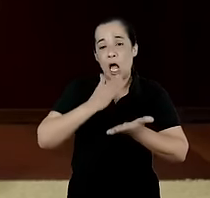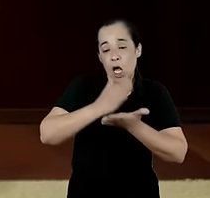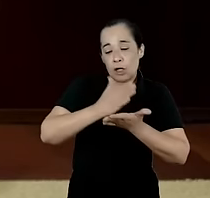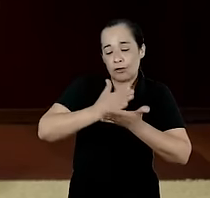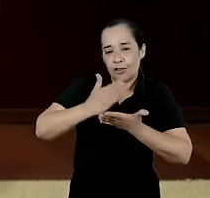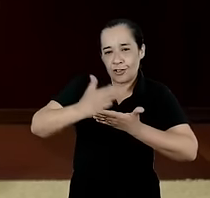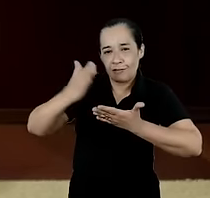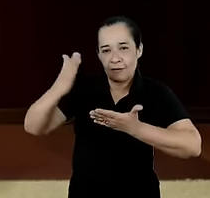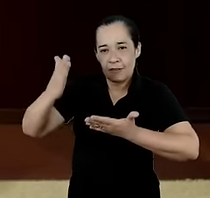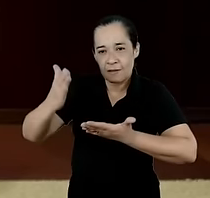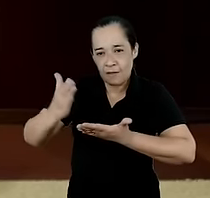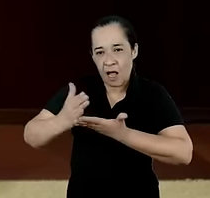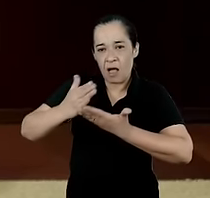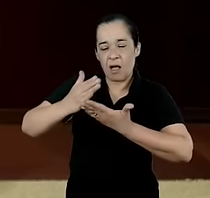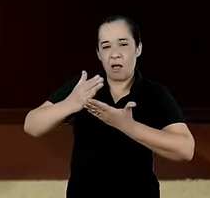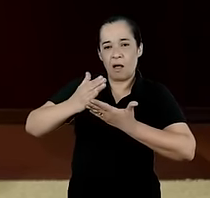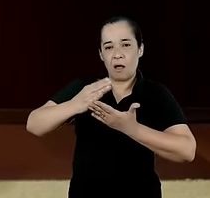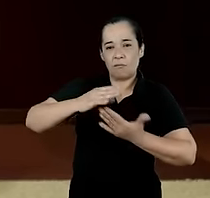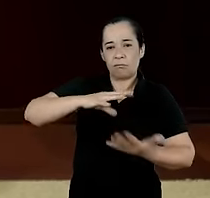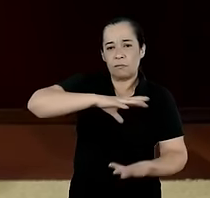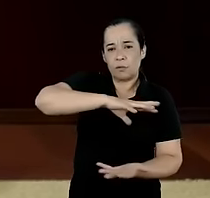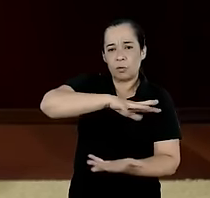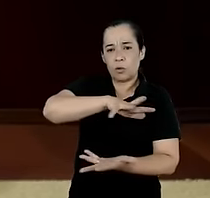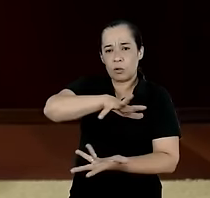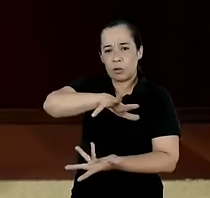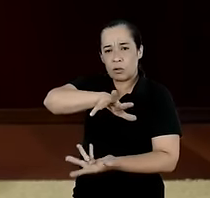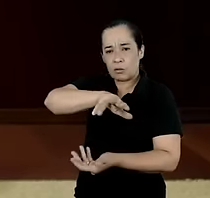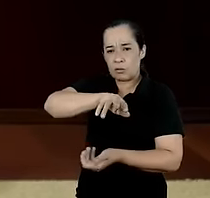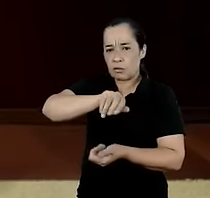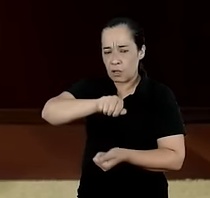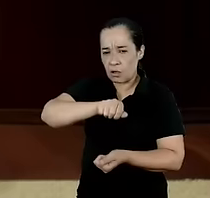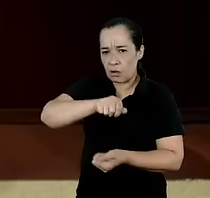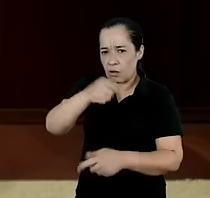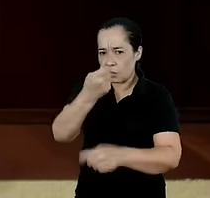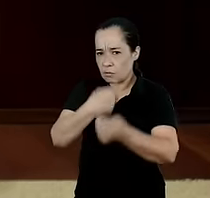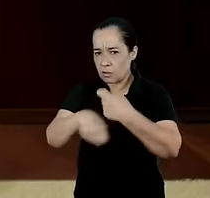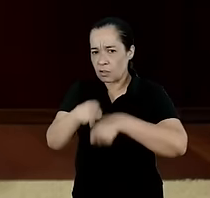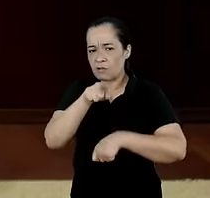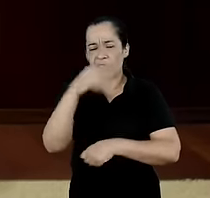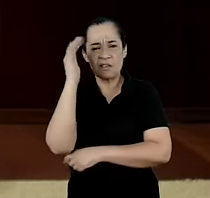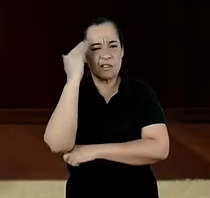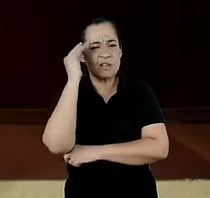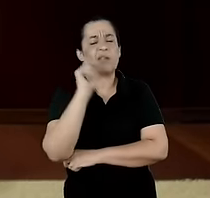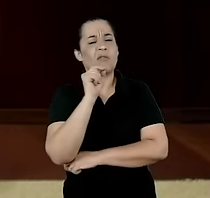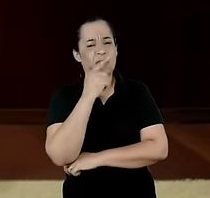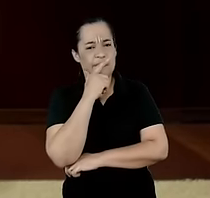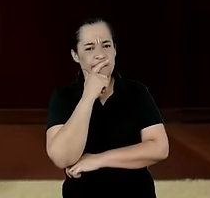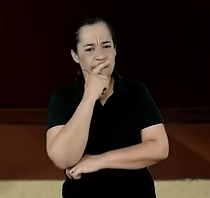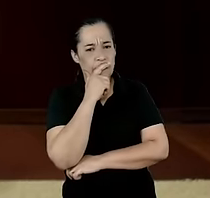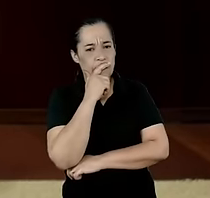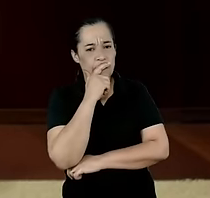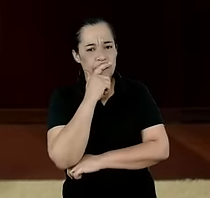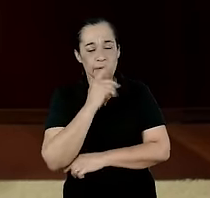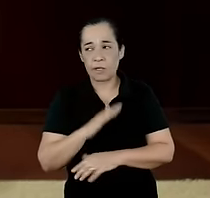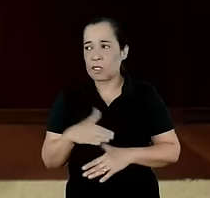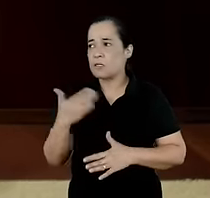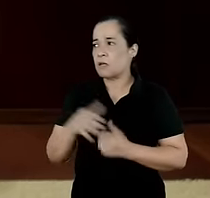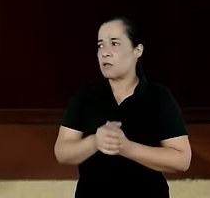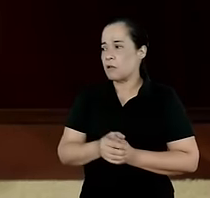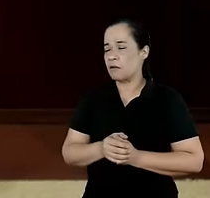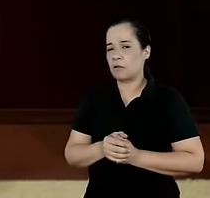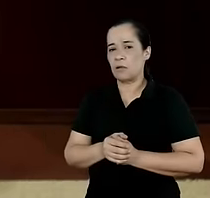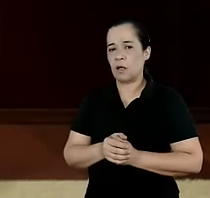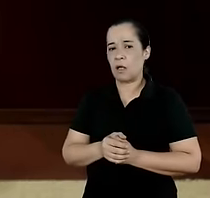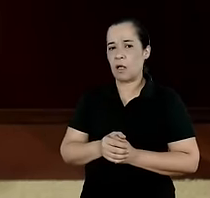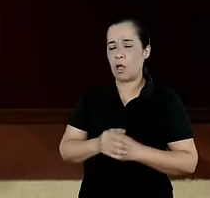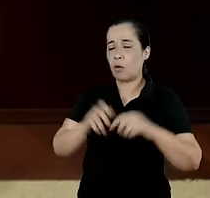Mais especificamente desse near shoring O que que você capturou dessa parte então eh isso aí é uma tendência né que